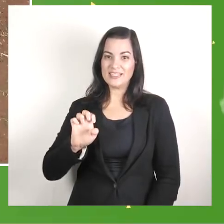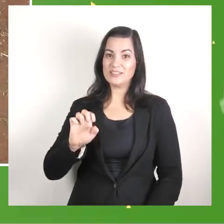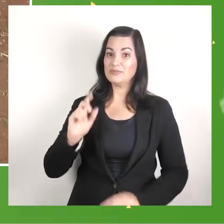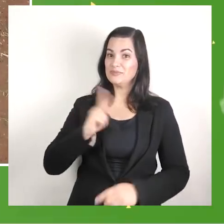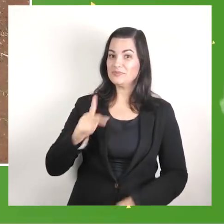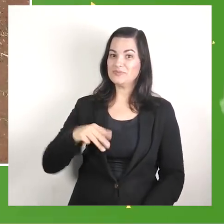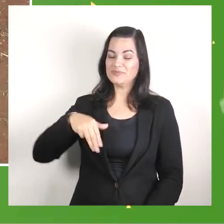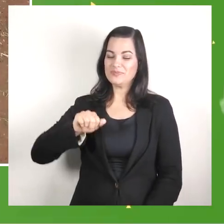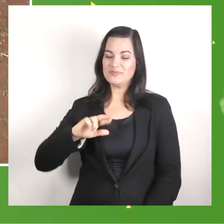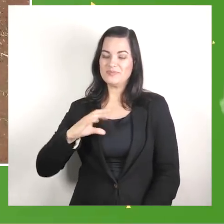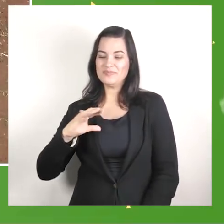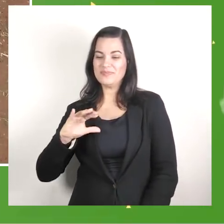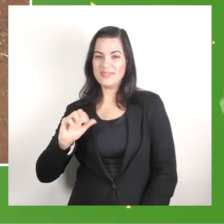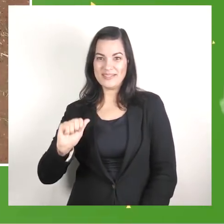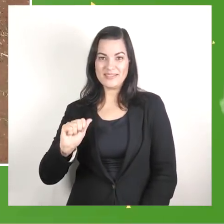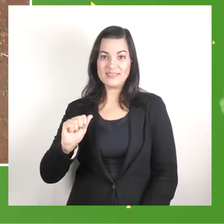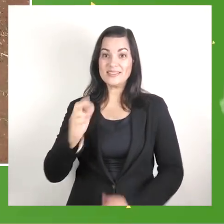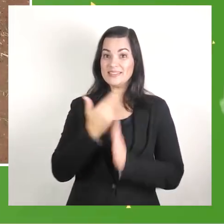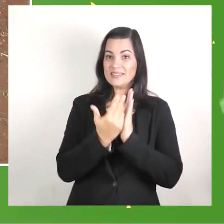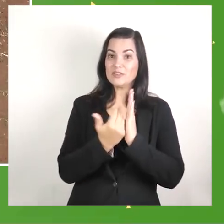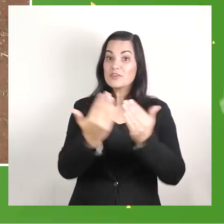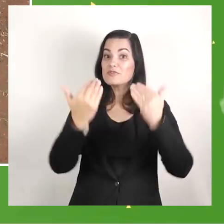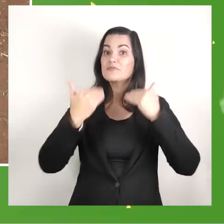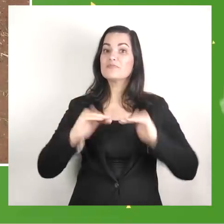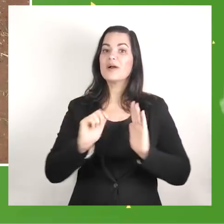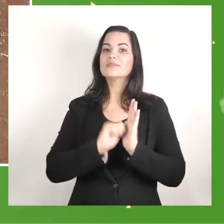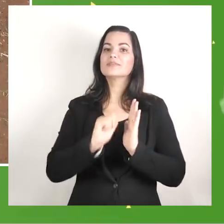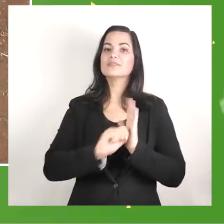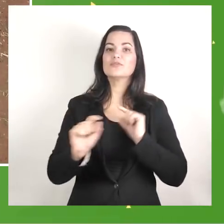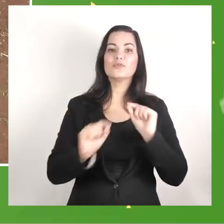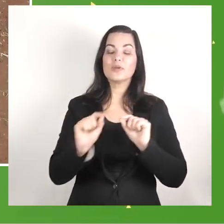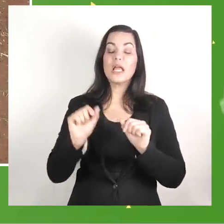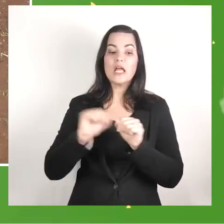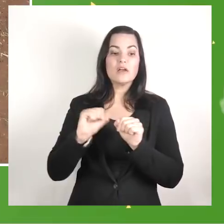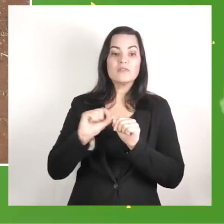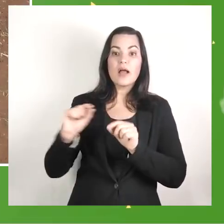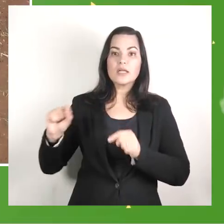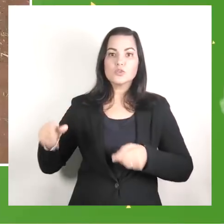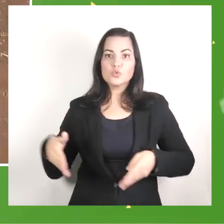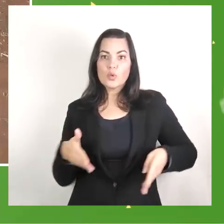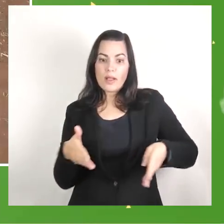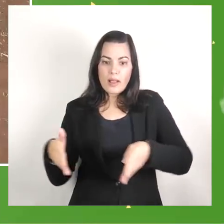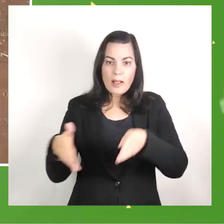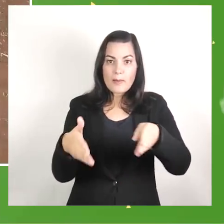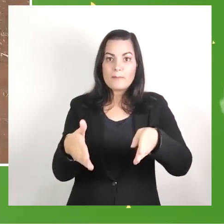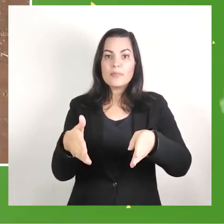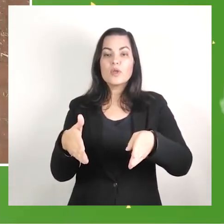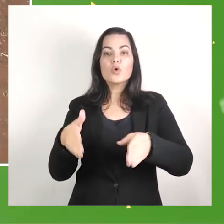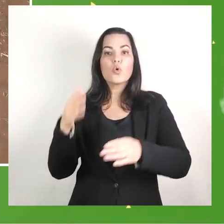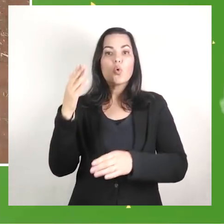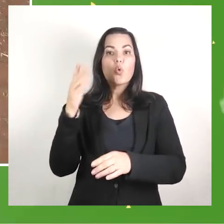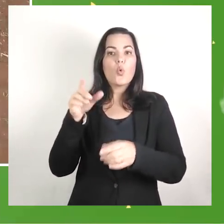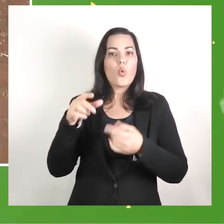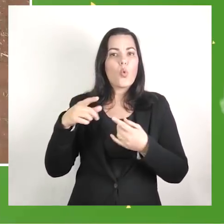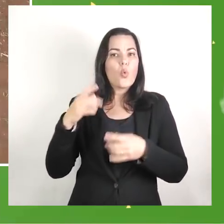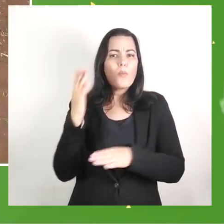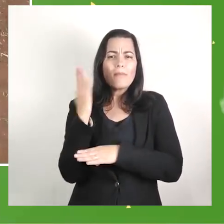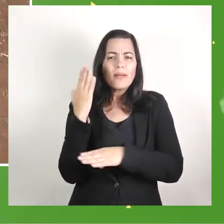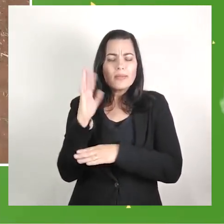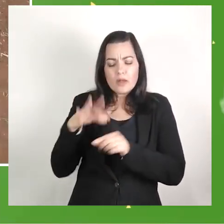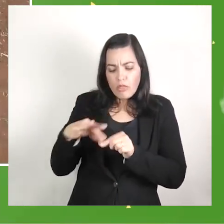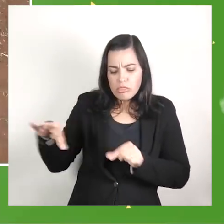fez um desenho e embaixo ele disse que faria uma trilha com gravetos para que